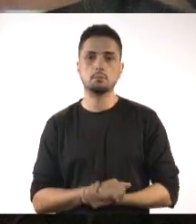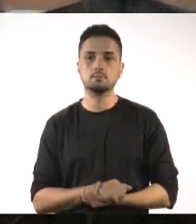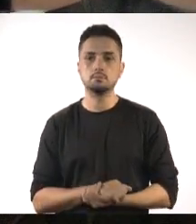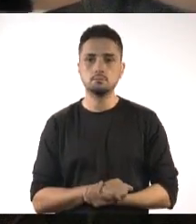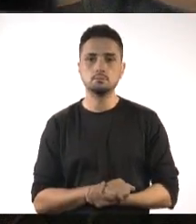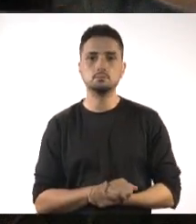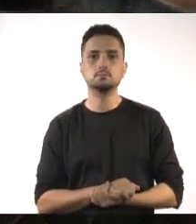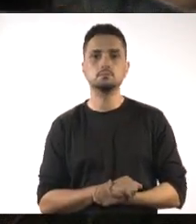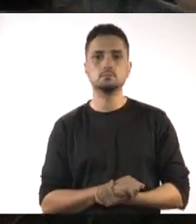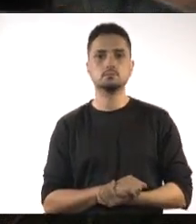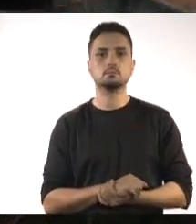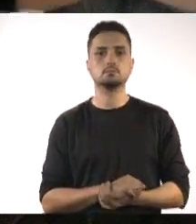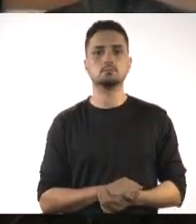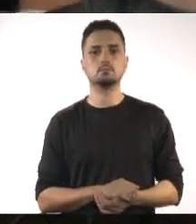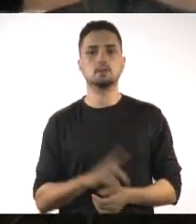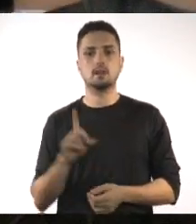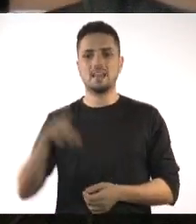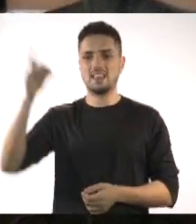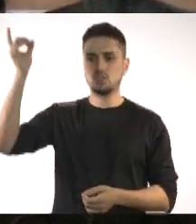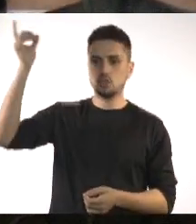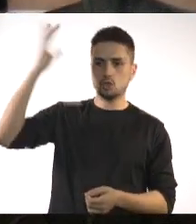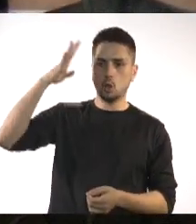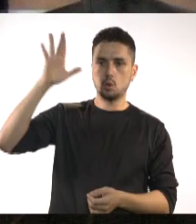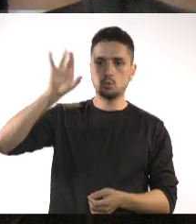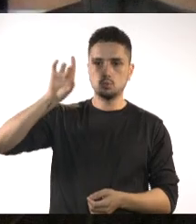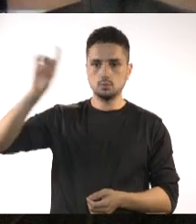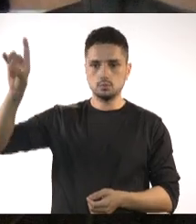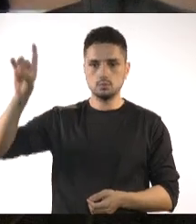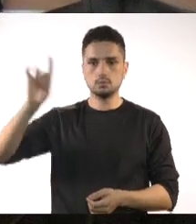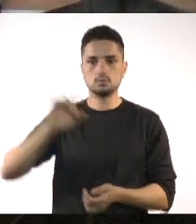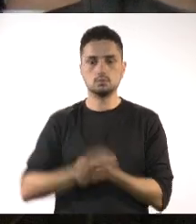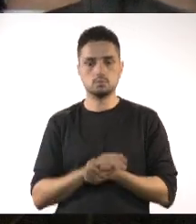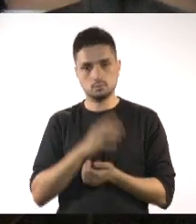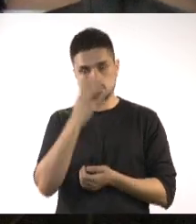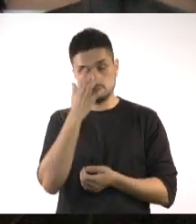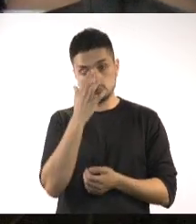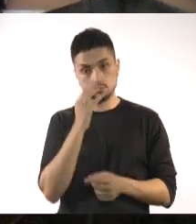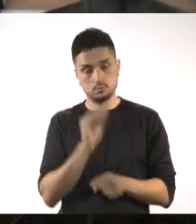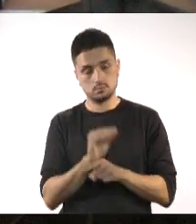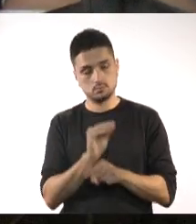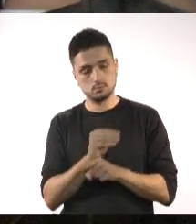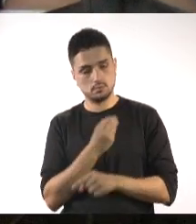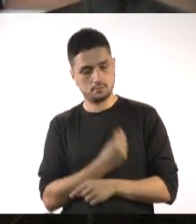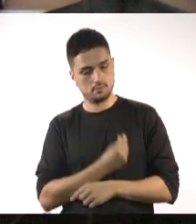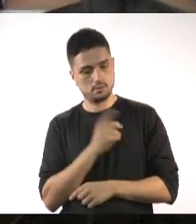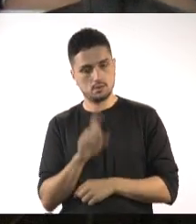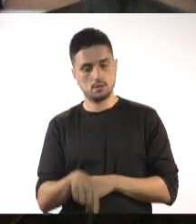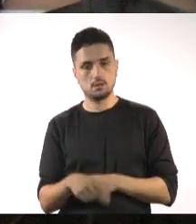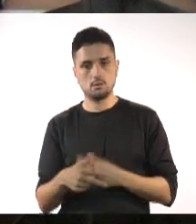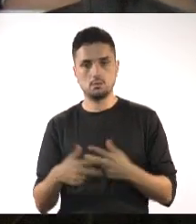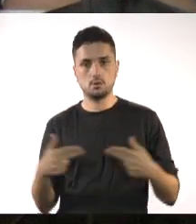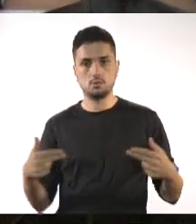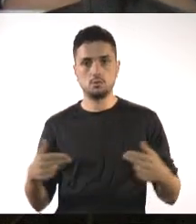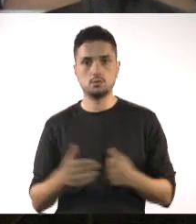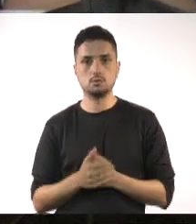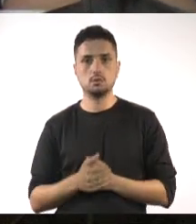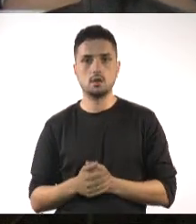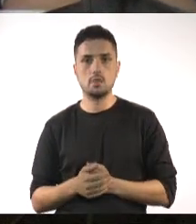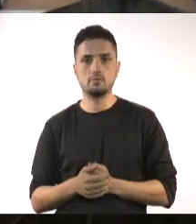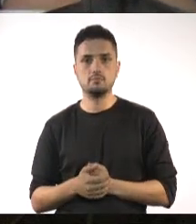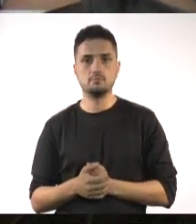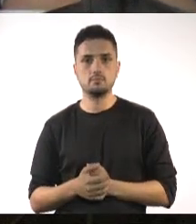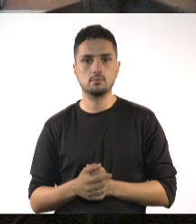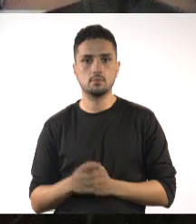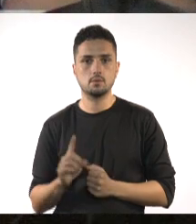como disse o Rafael, é o dom de Deus, né? E cuidar é algo mais que... É